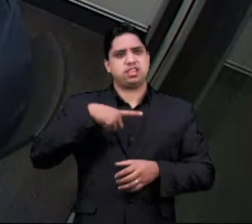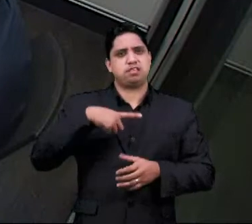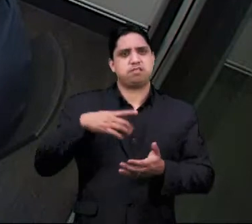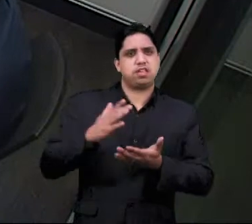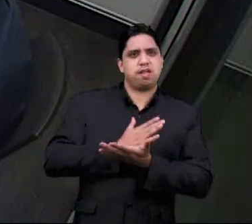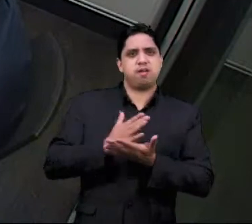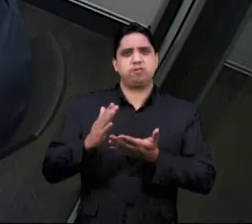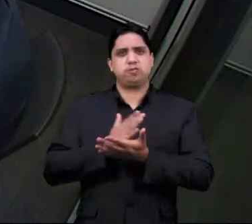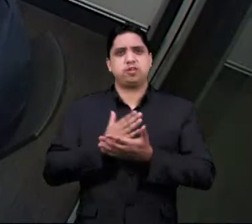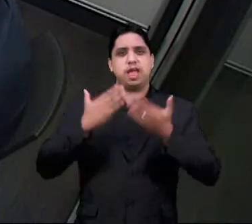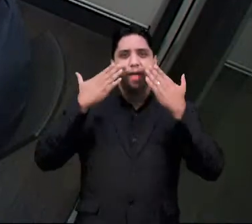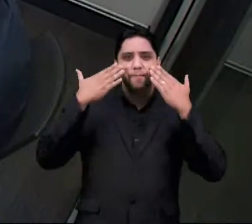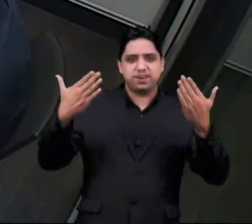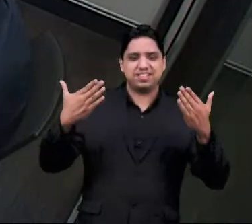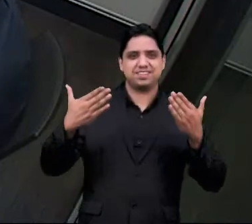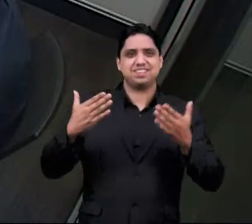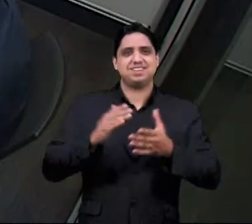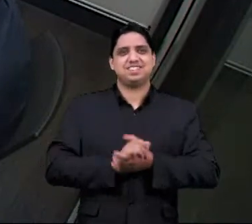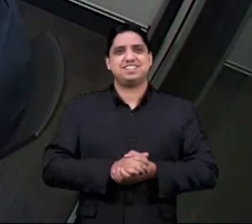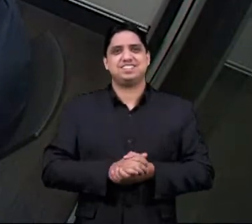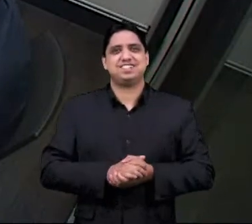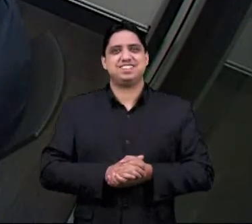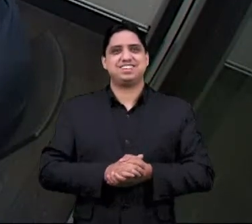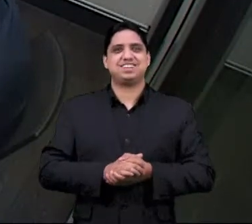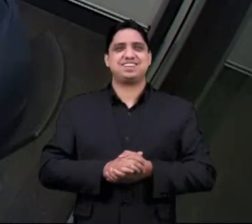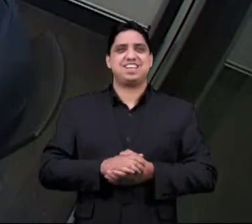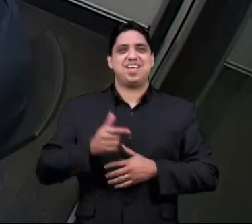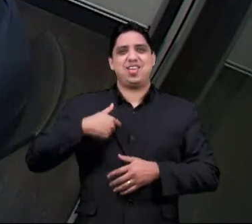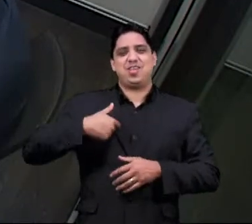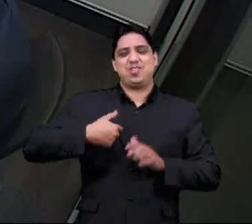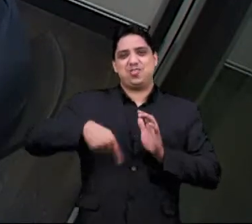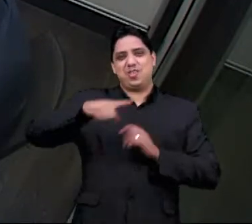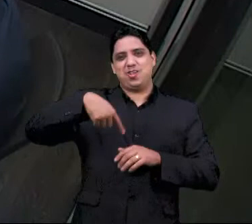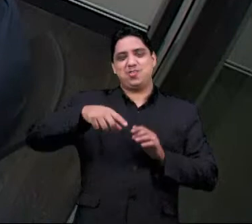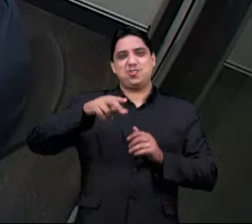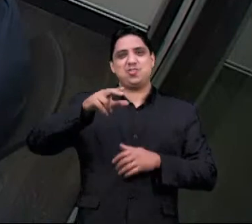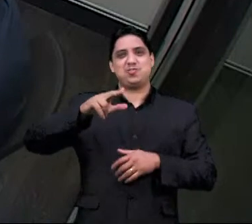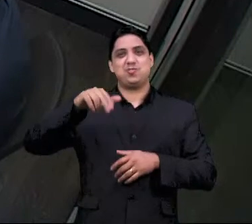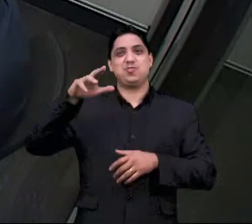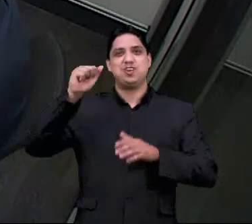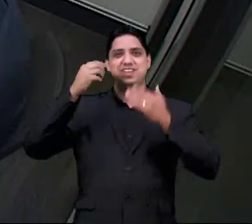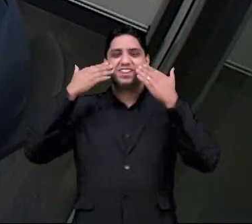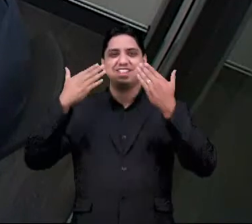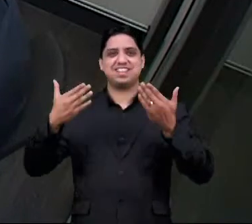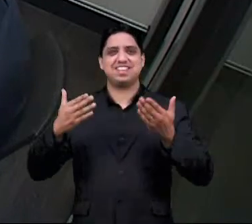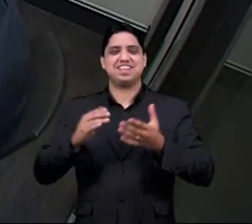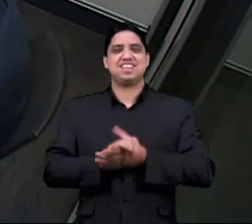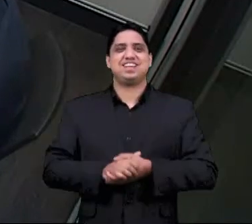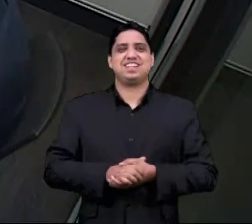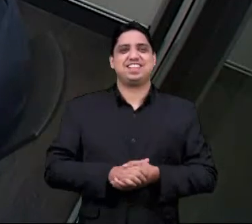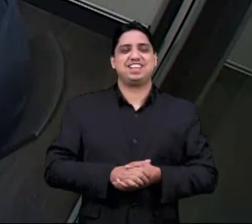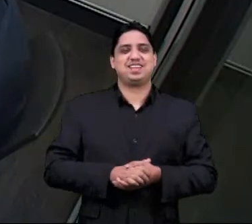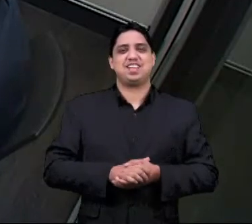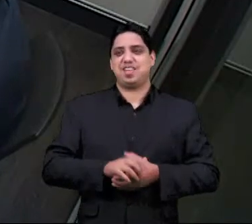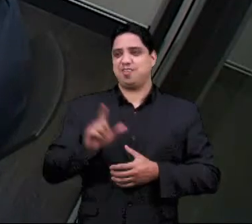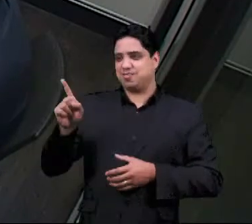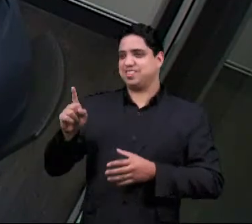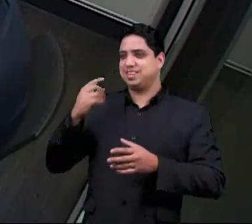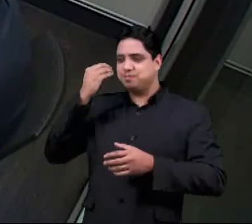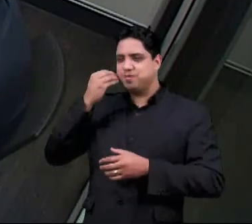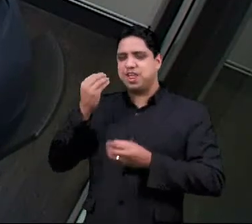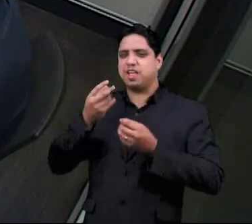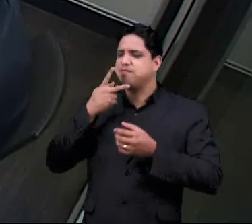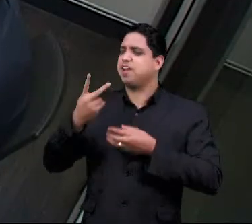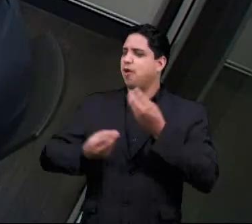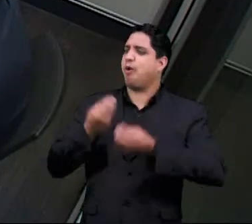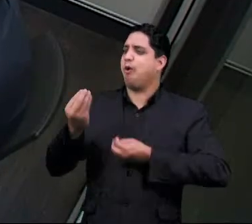alguns apresentadores de programas de televisão que nunca na vida apresentaram, né, Sérgio? Como nós, e você nessa experiência também. Fala um pouquinho